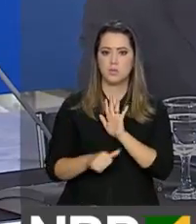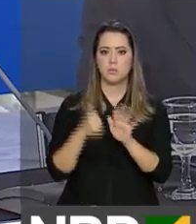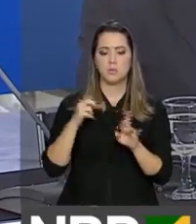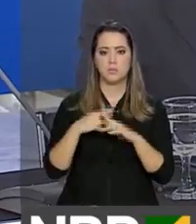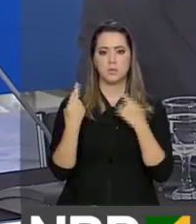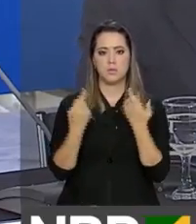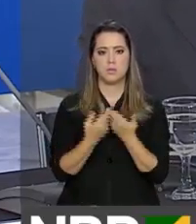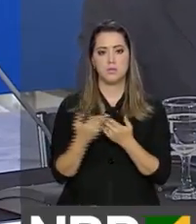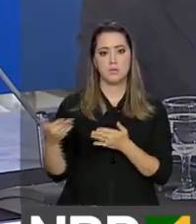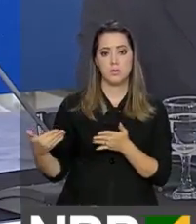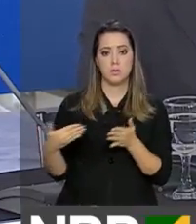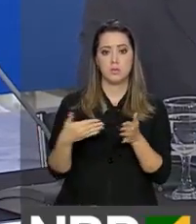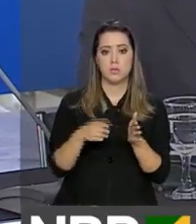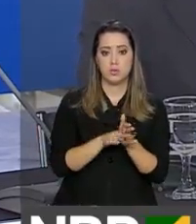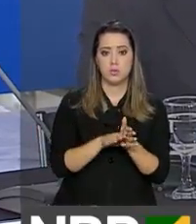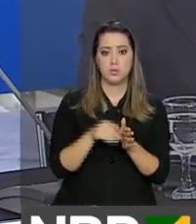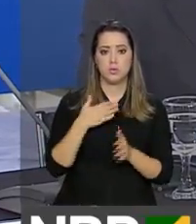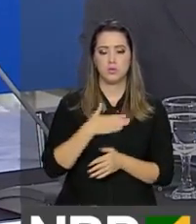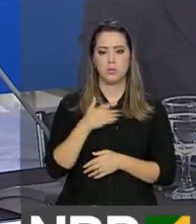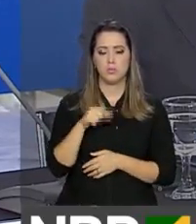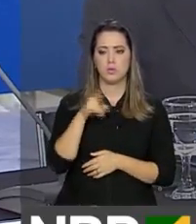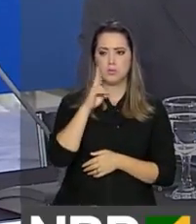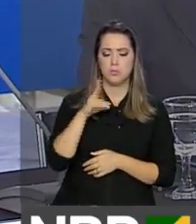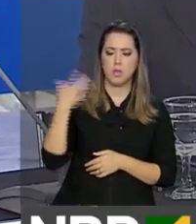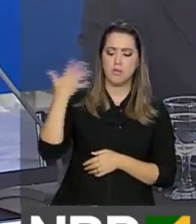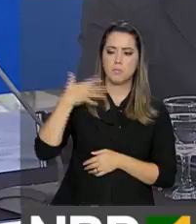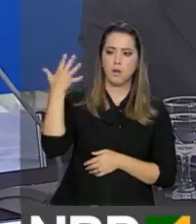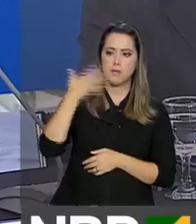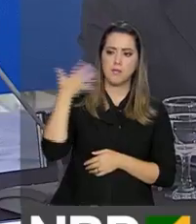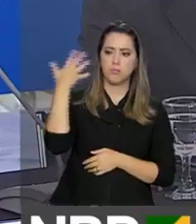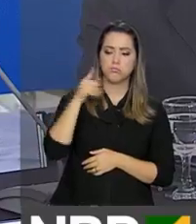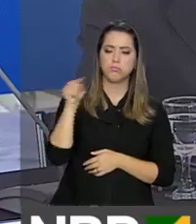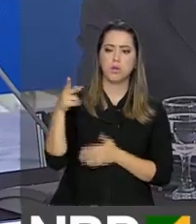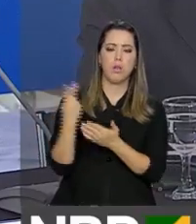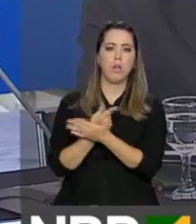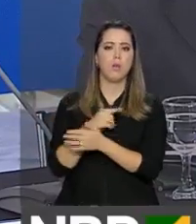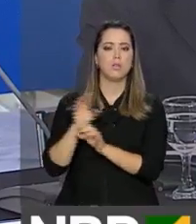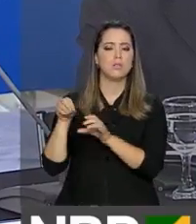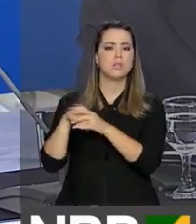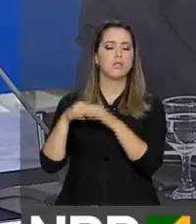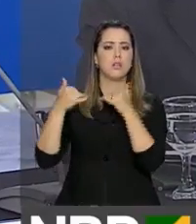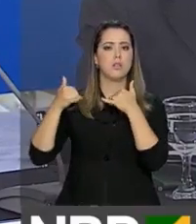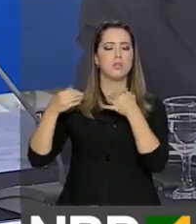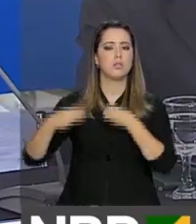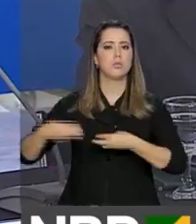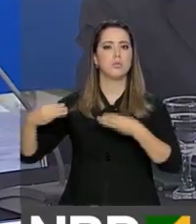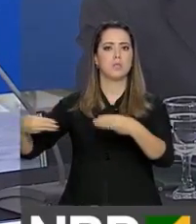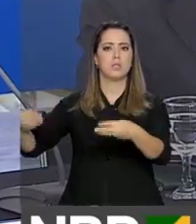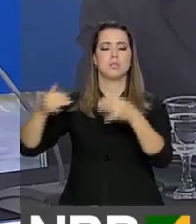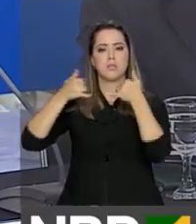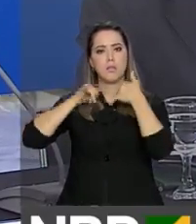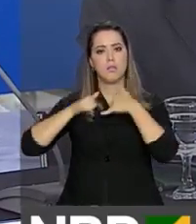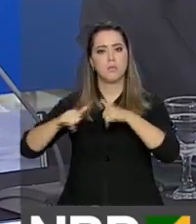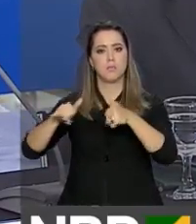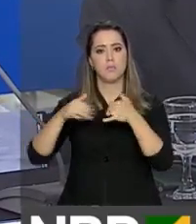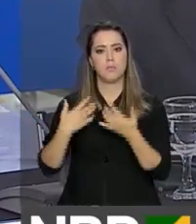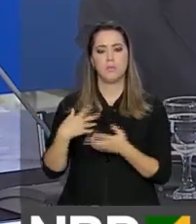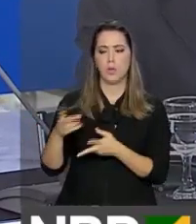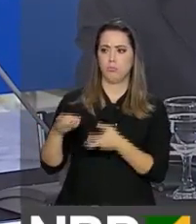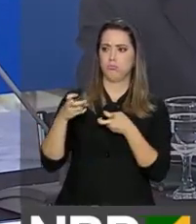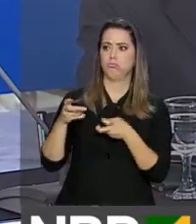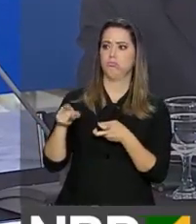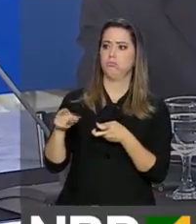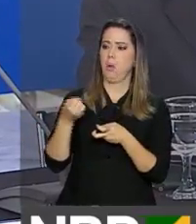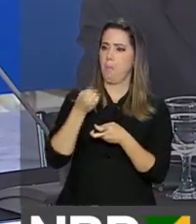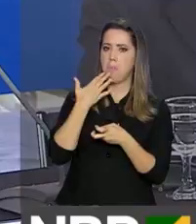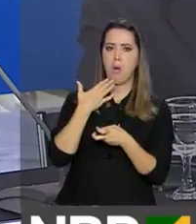reunião, que ele veio a mim e trouxe um relato do que estava acontecendo no Ministério de Minas e Energia, eu me